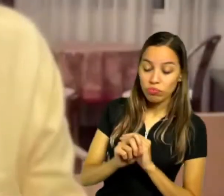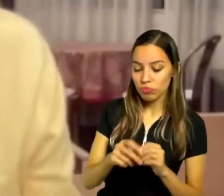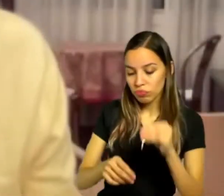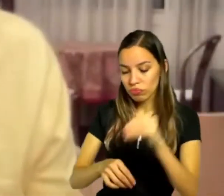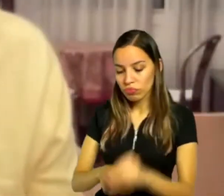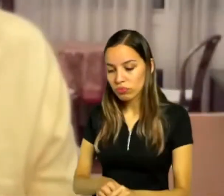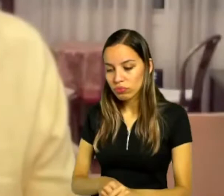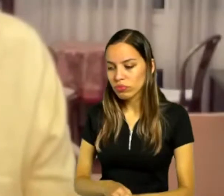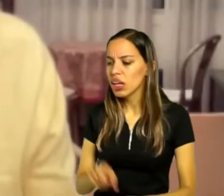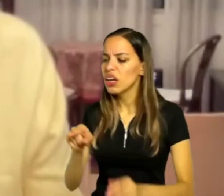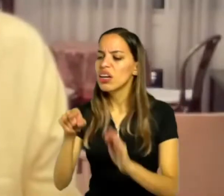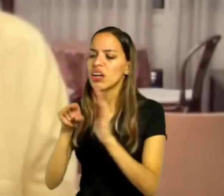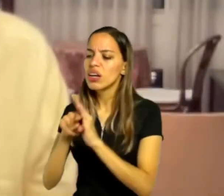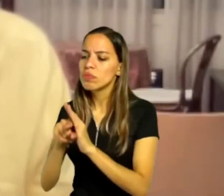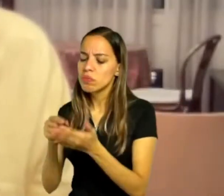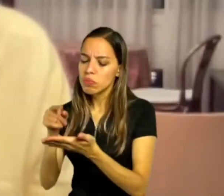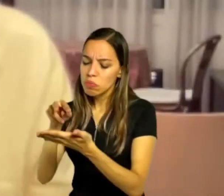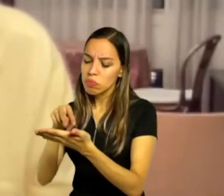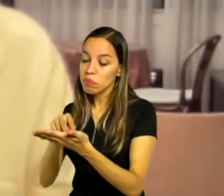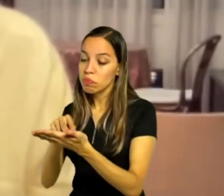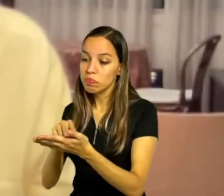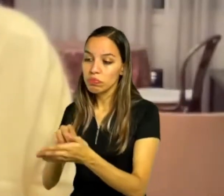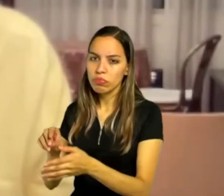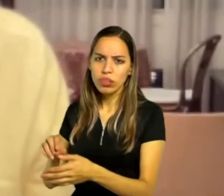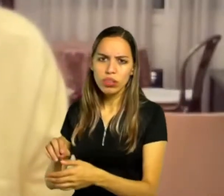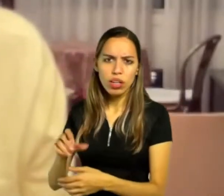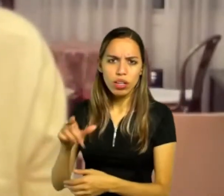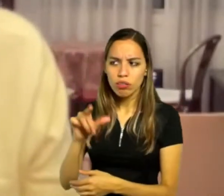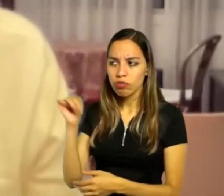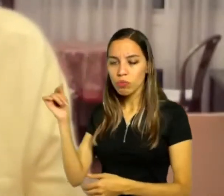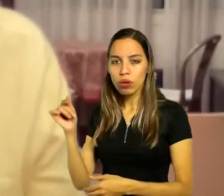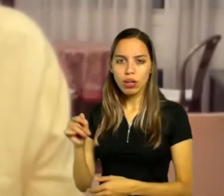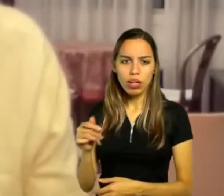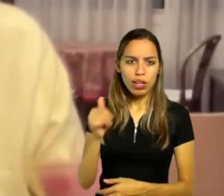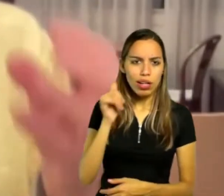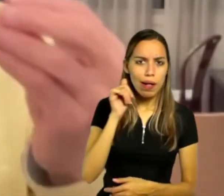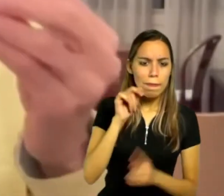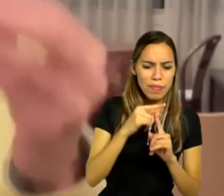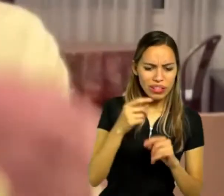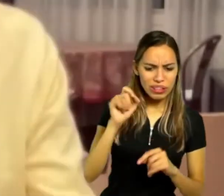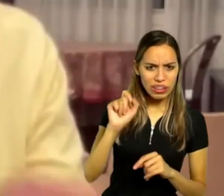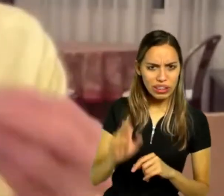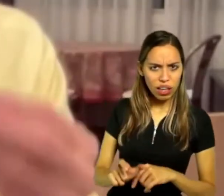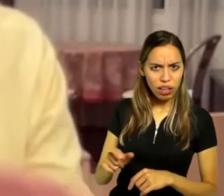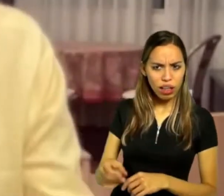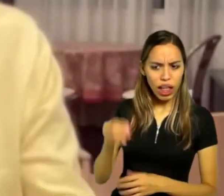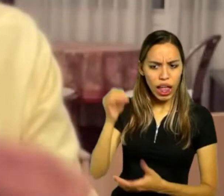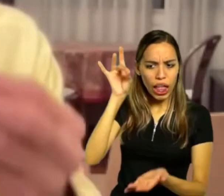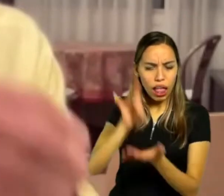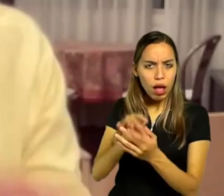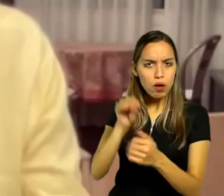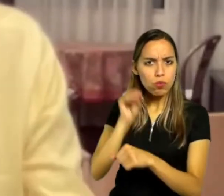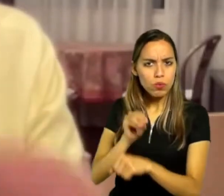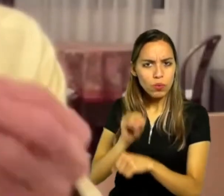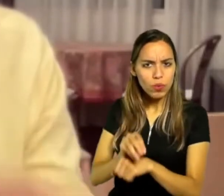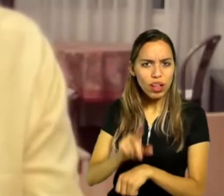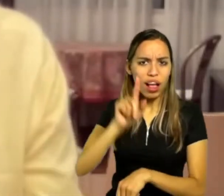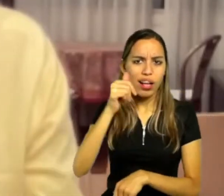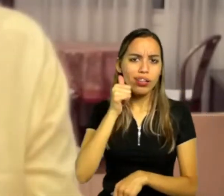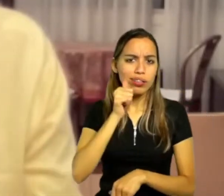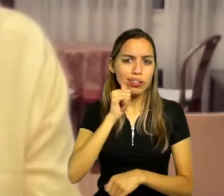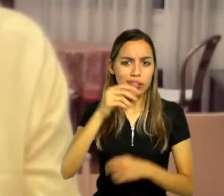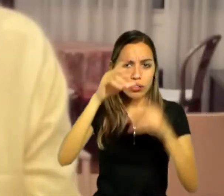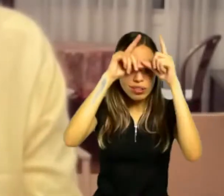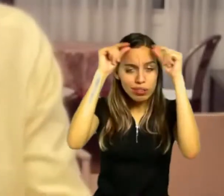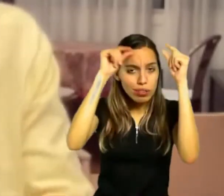do doente quando ele se desespera? São as mulheres, são as enfermeiras. O que dá o padrão de atendimento de um hospital, de uma